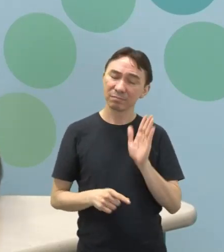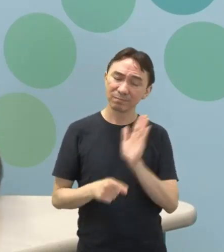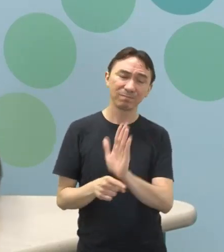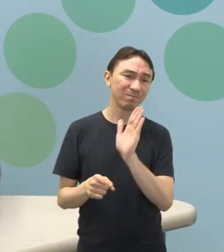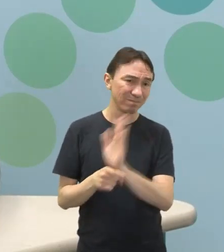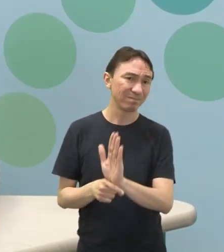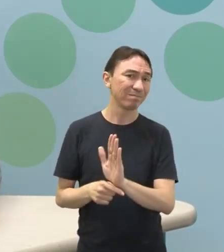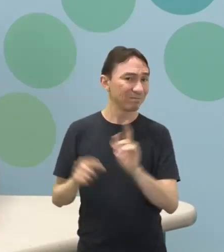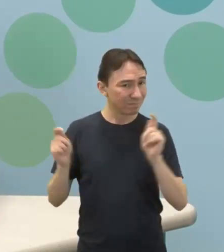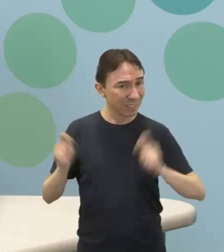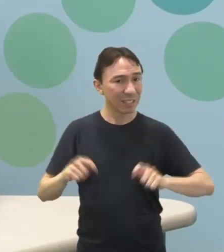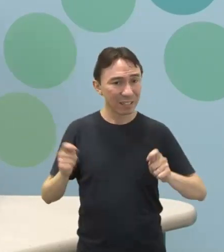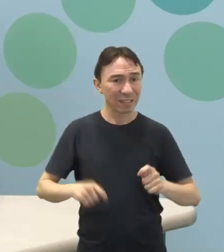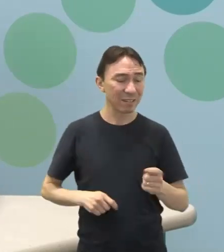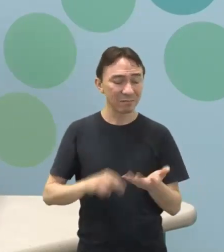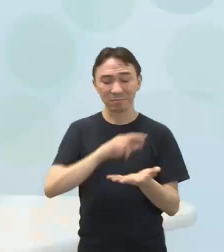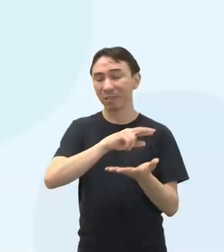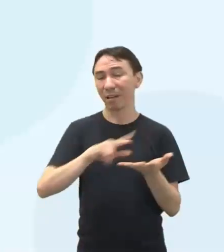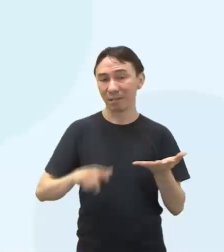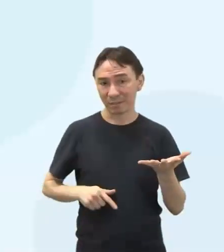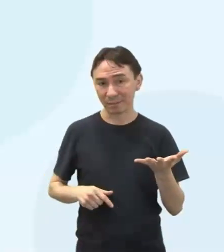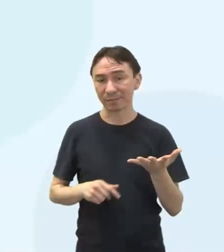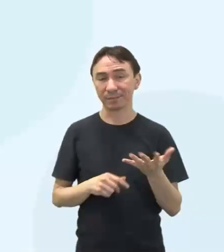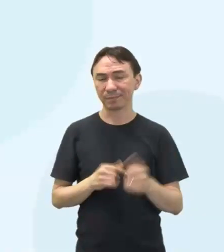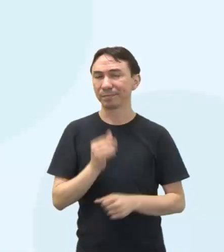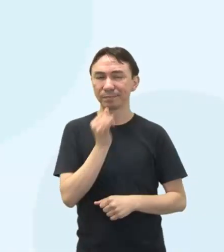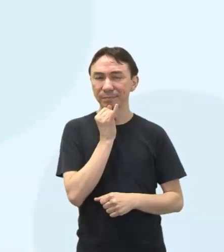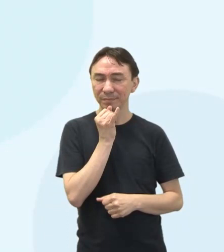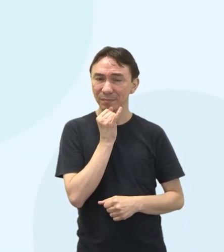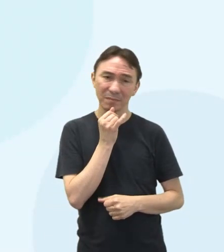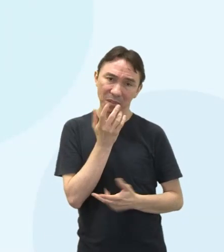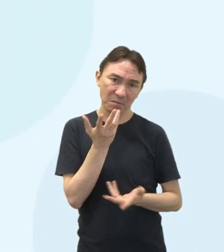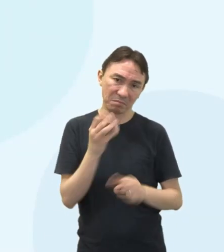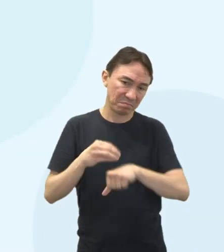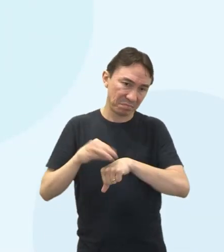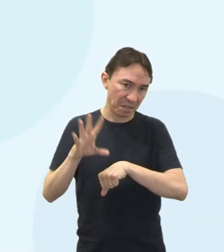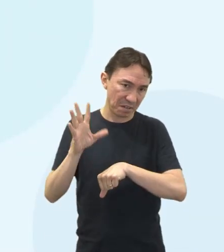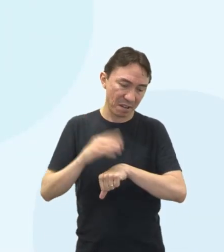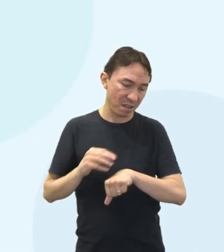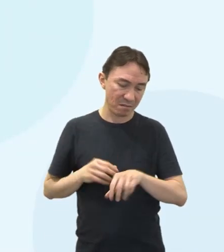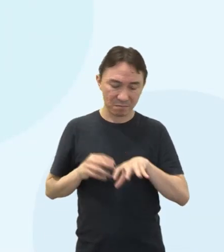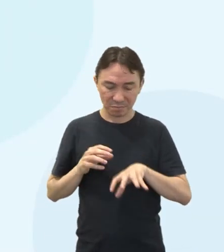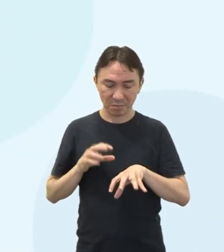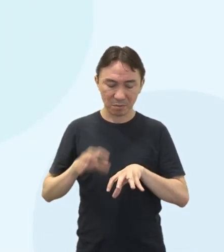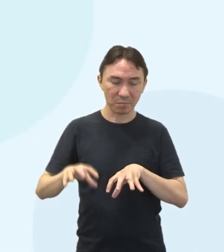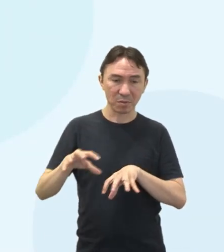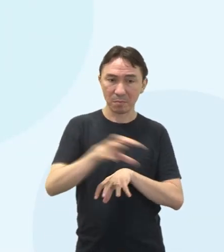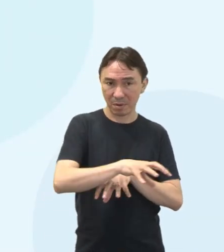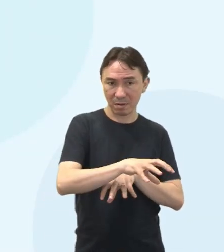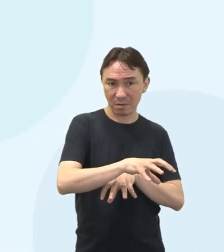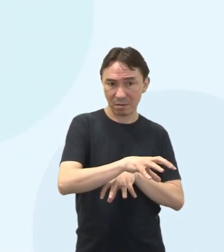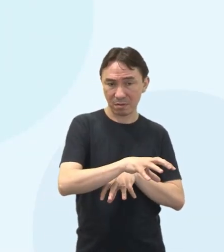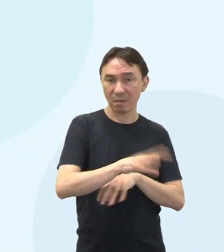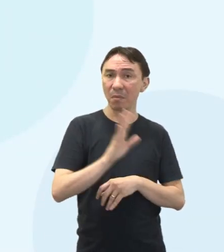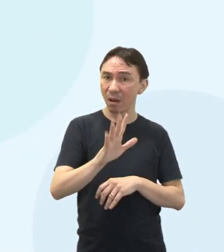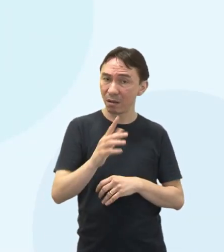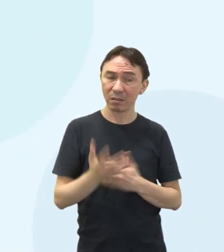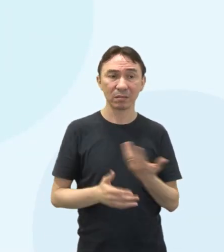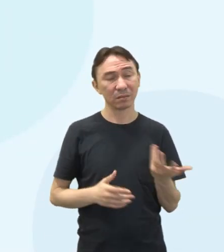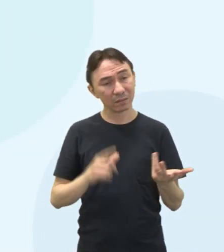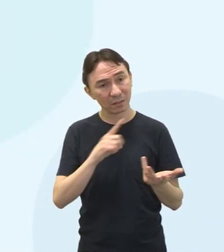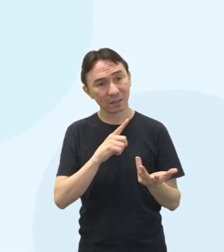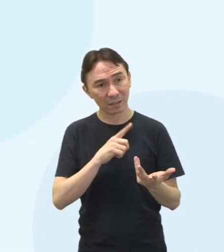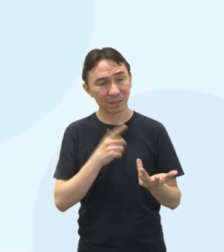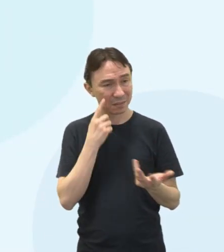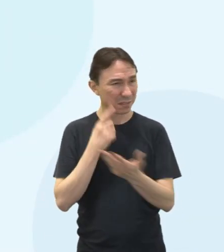nós sugerimos a rotação por Estação porém e nas habilidades que destacamos e vamos aproveitando